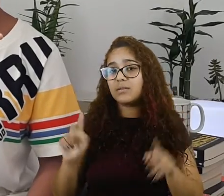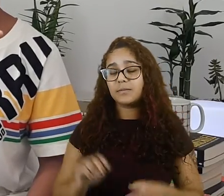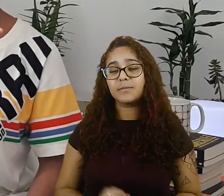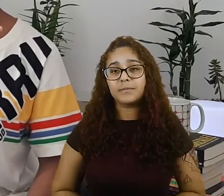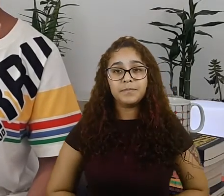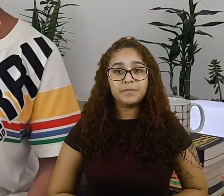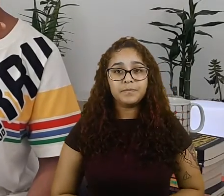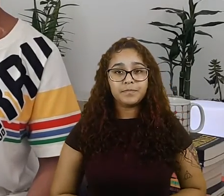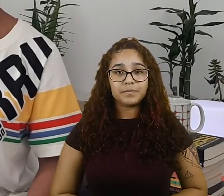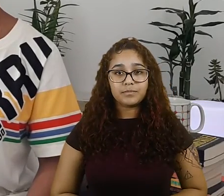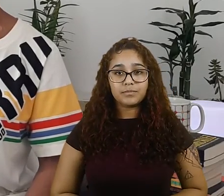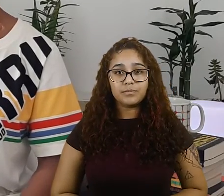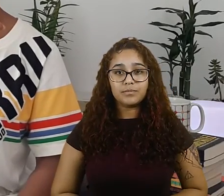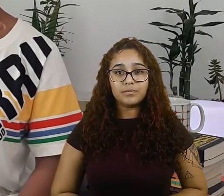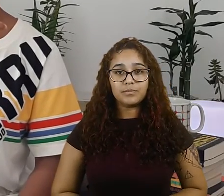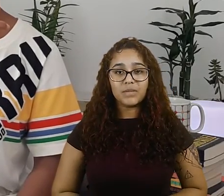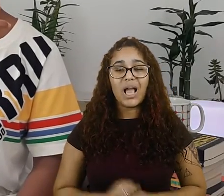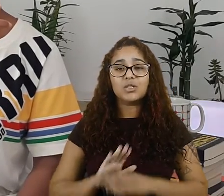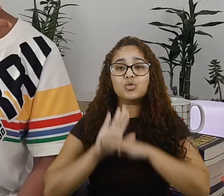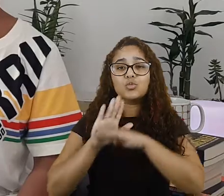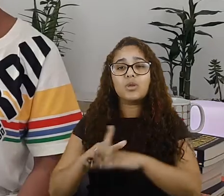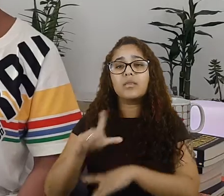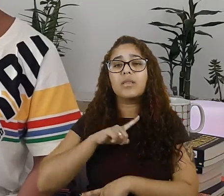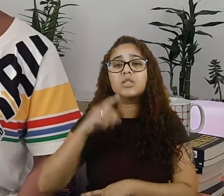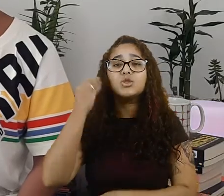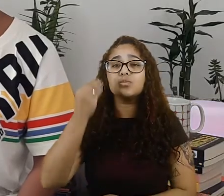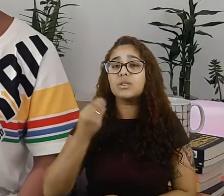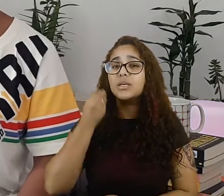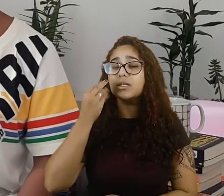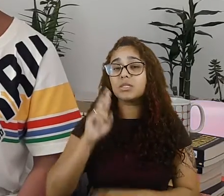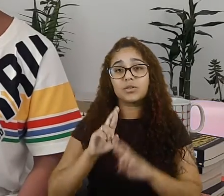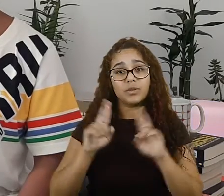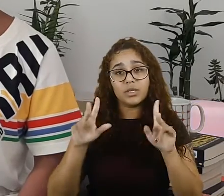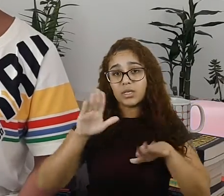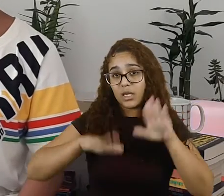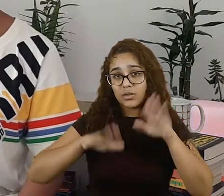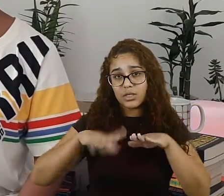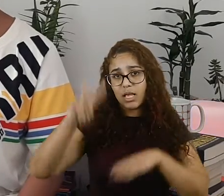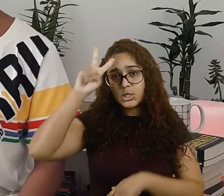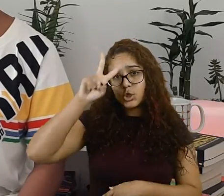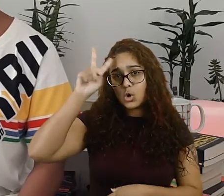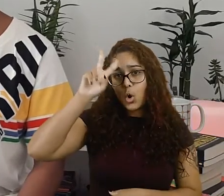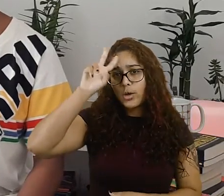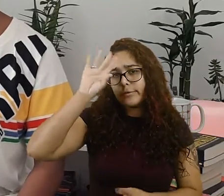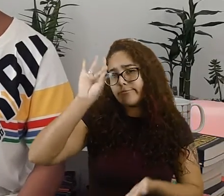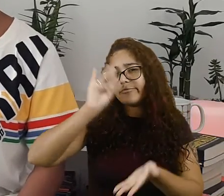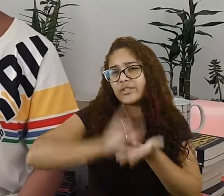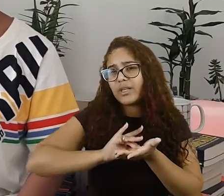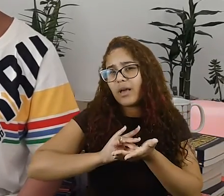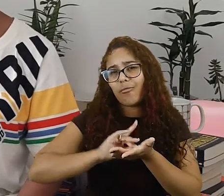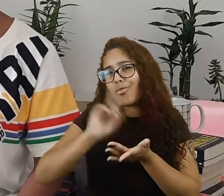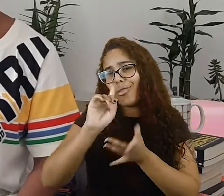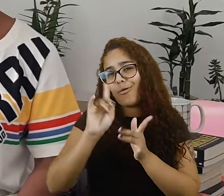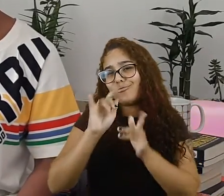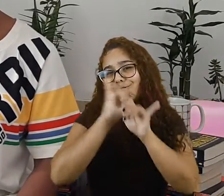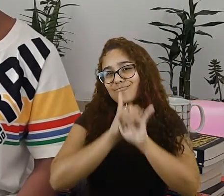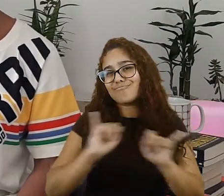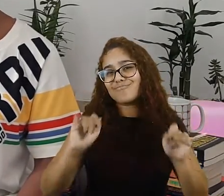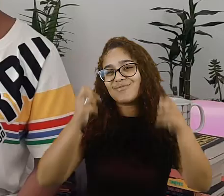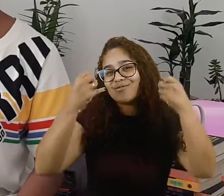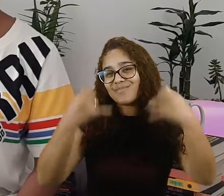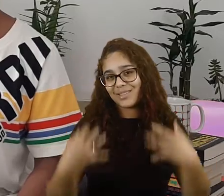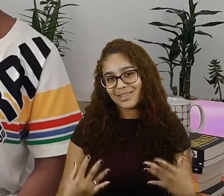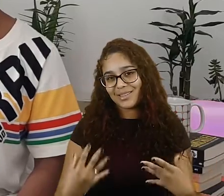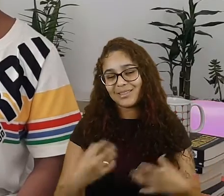narrativas, a ter outras experiências que muitas vezes a história dita oficial não nos